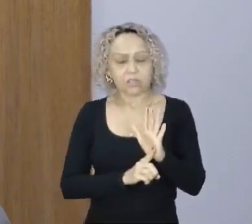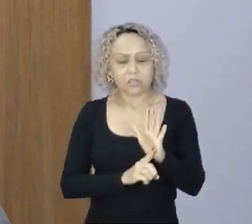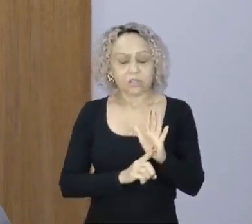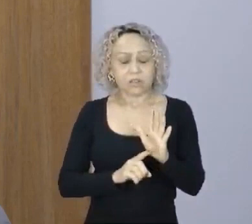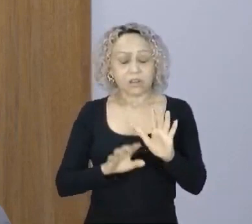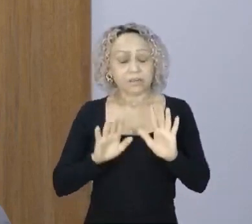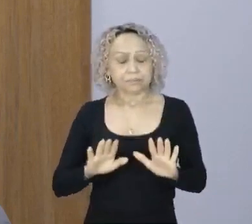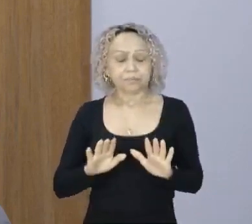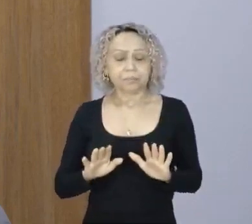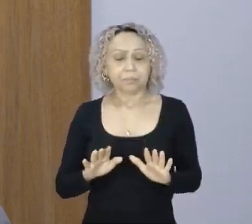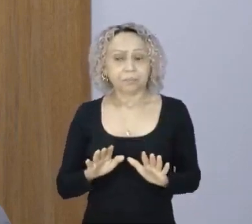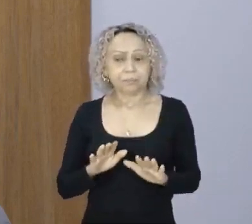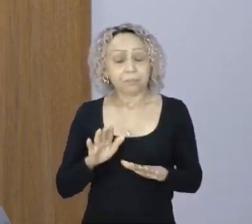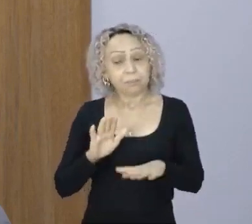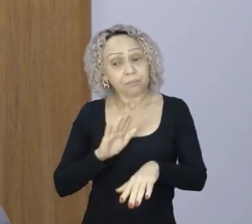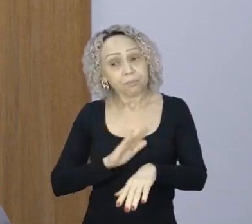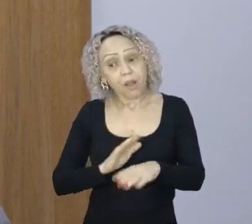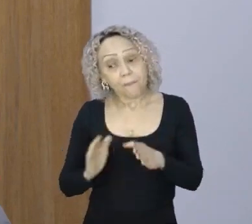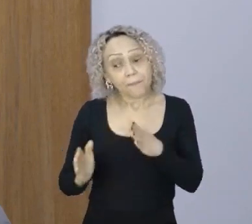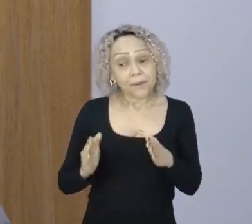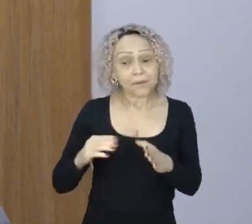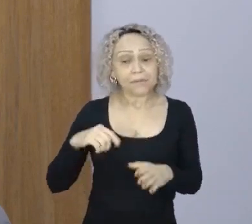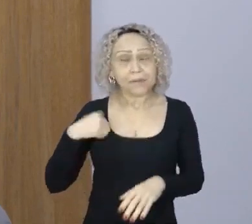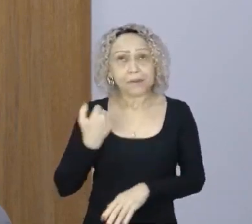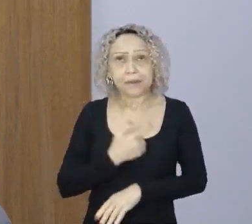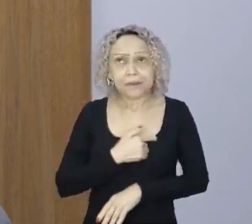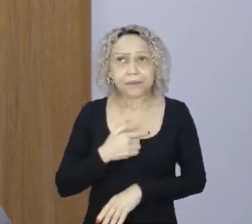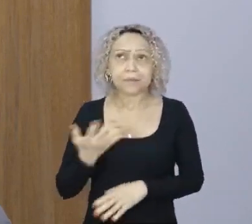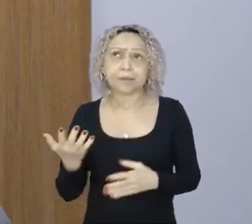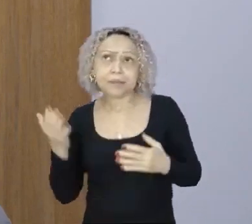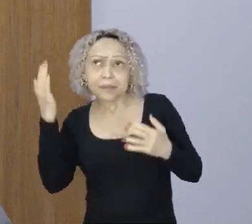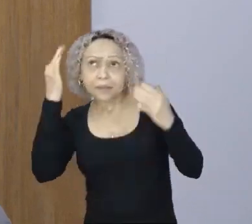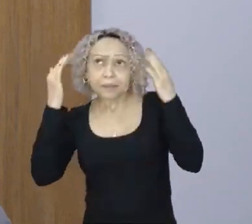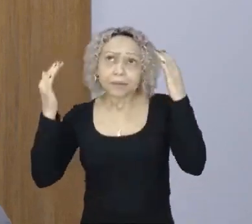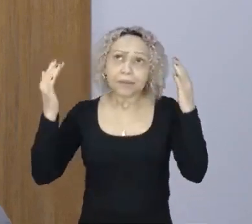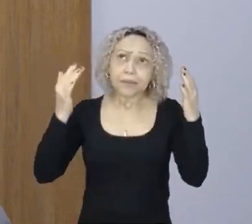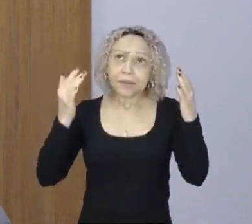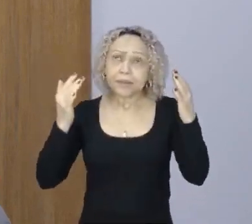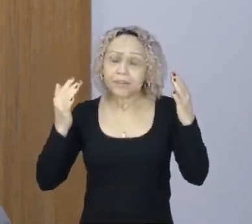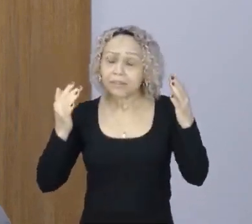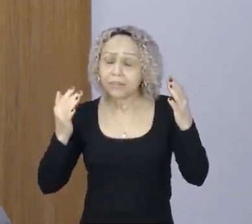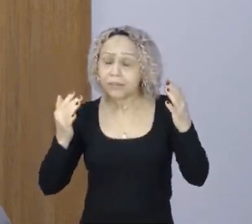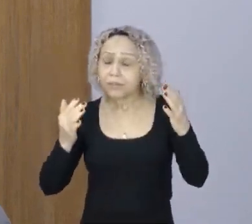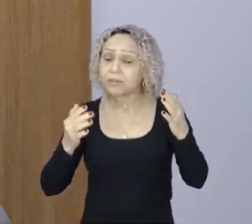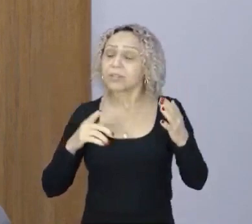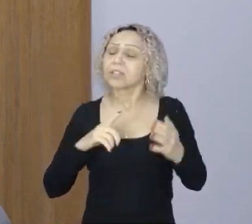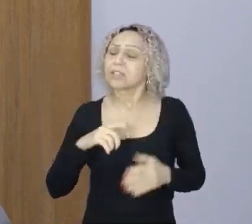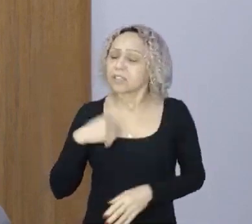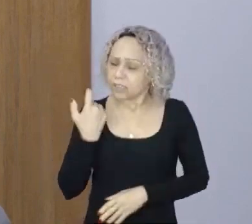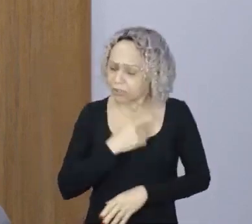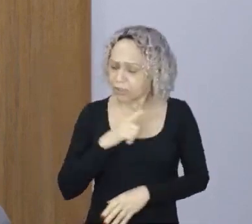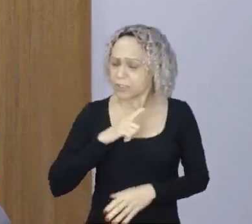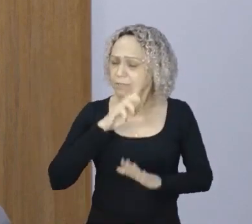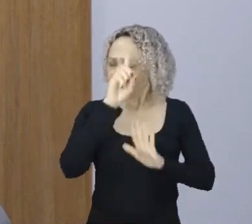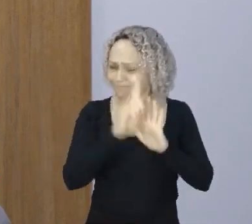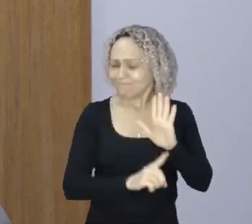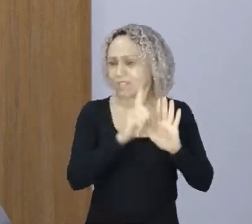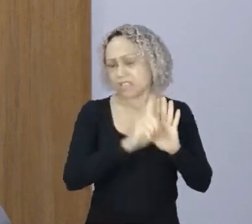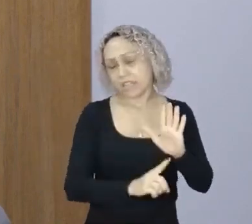direito ainda, porque estamos à mercê da vontade das empresas